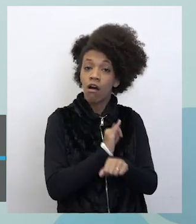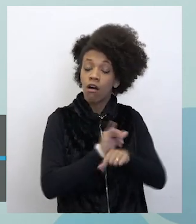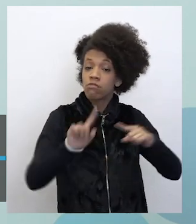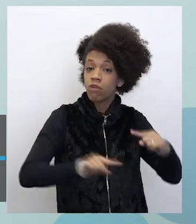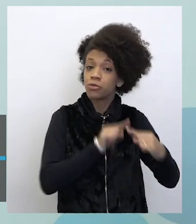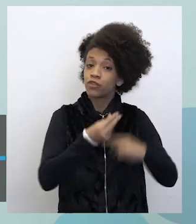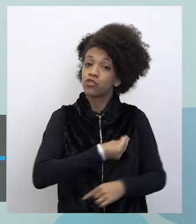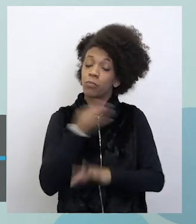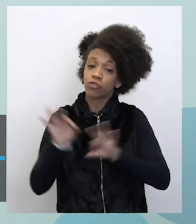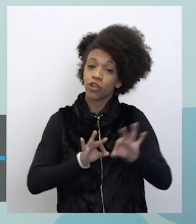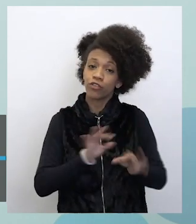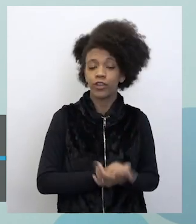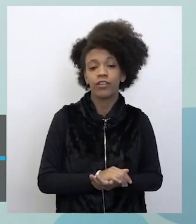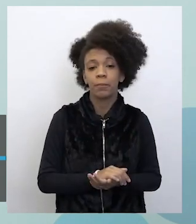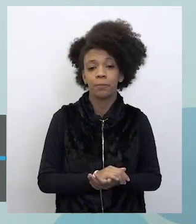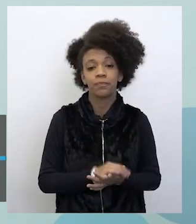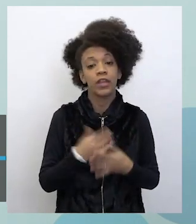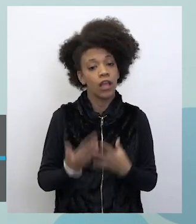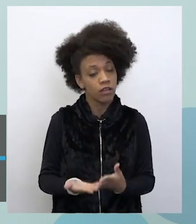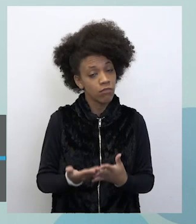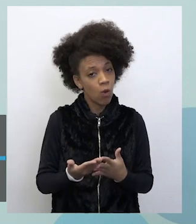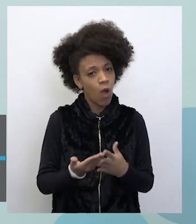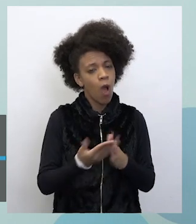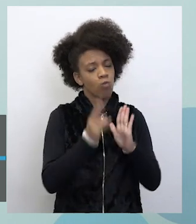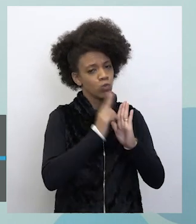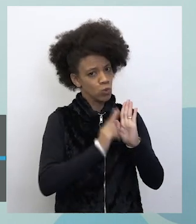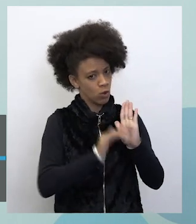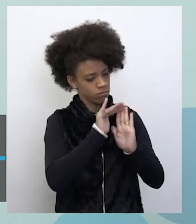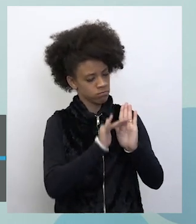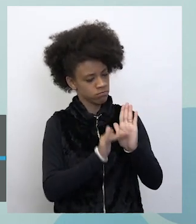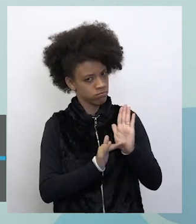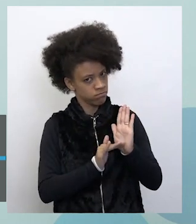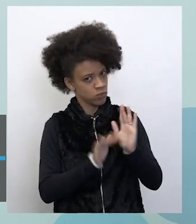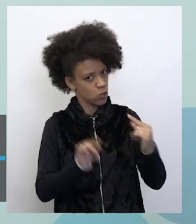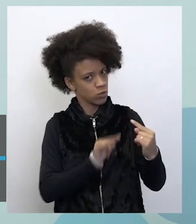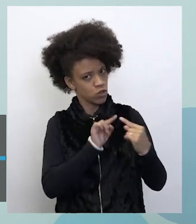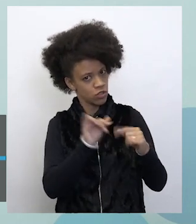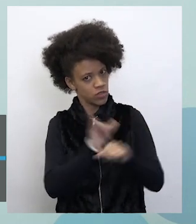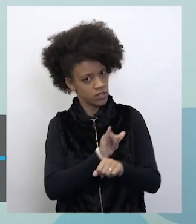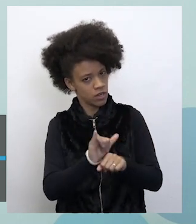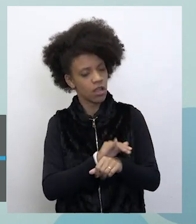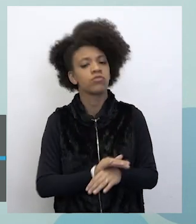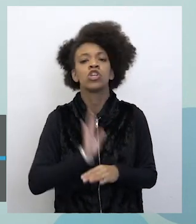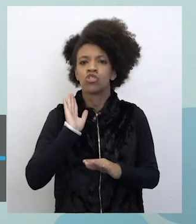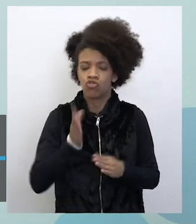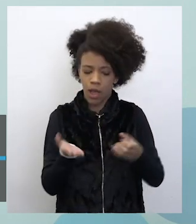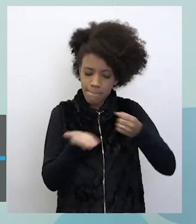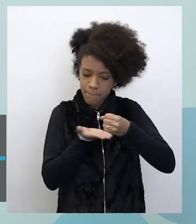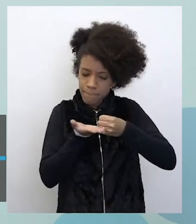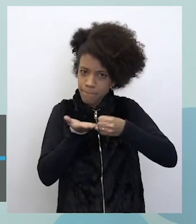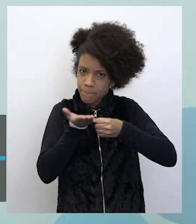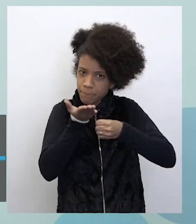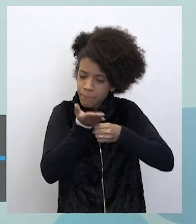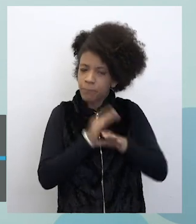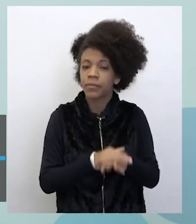já colocaram aí o nome da competência socioemocional que se refere a essa rubrica, já fizemos os nossos degraus, né?